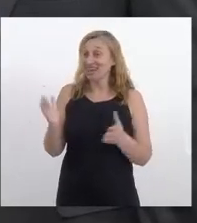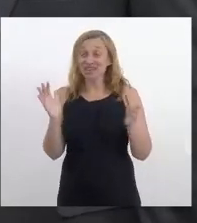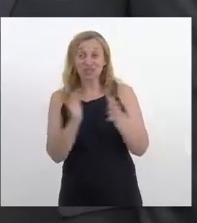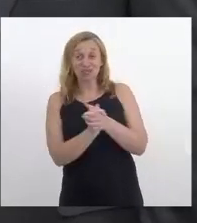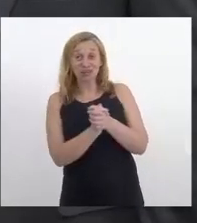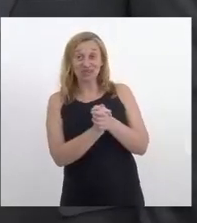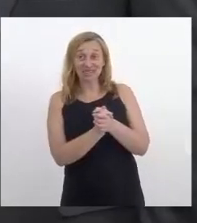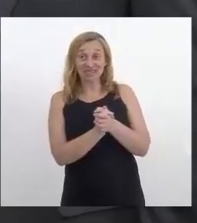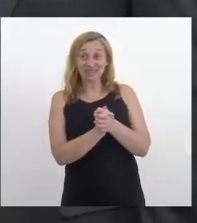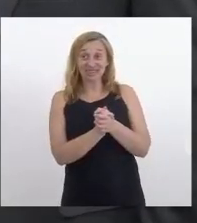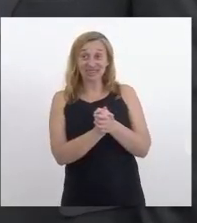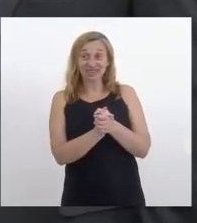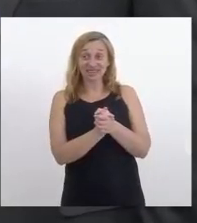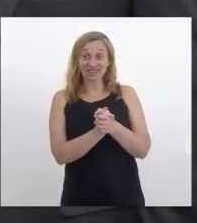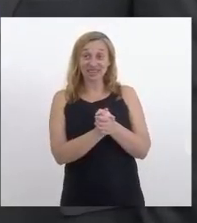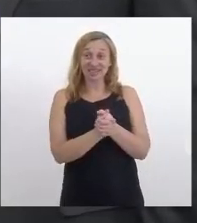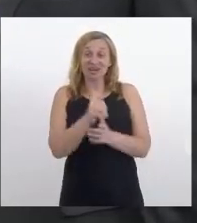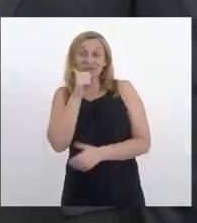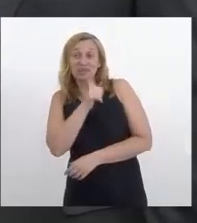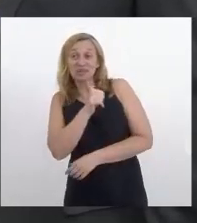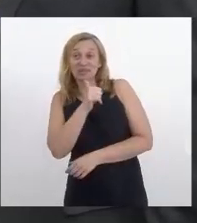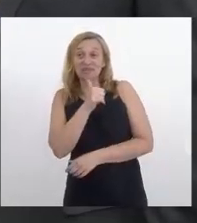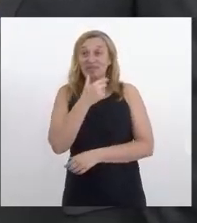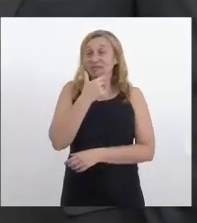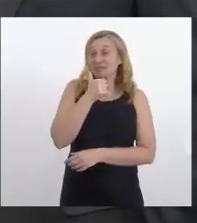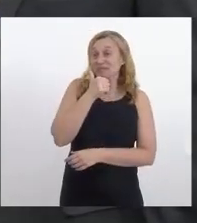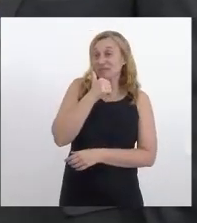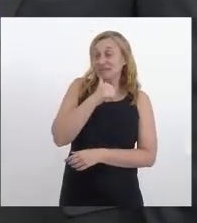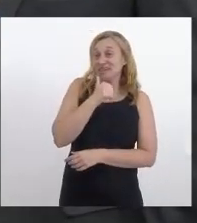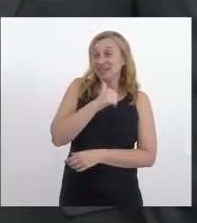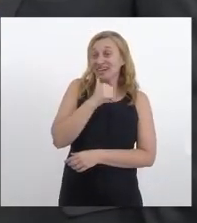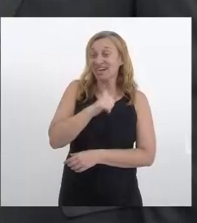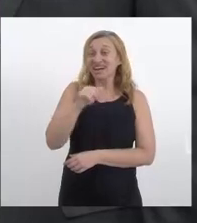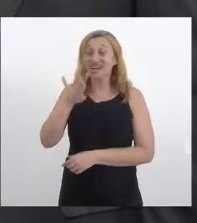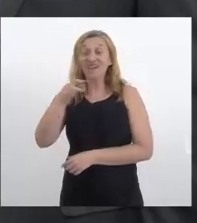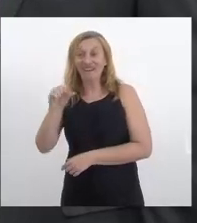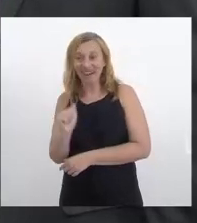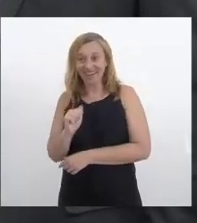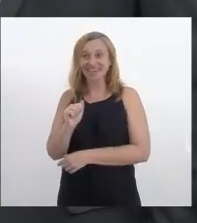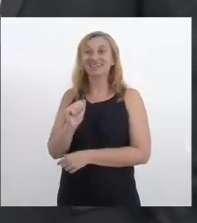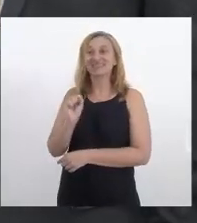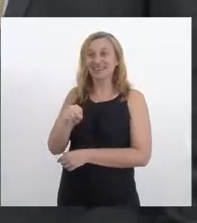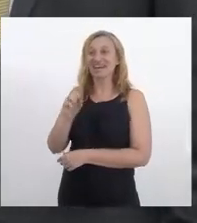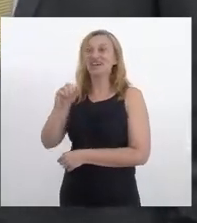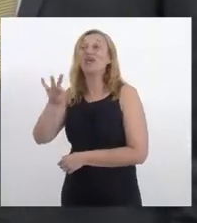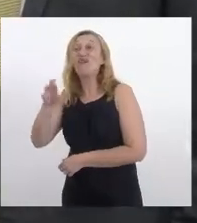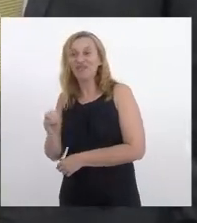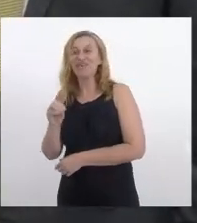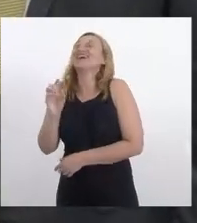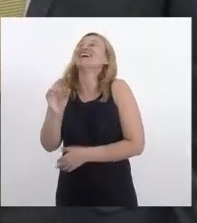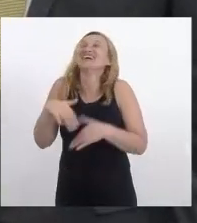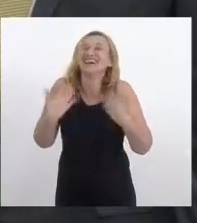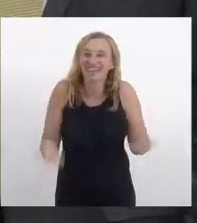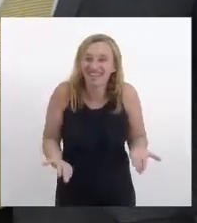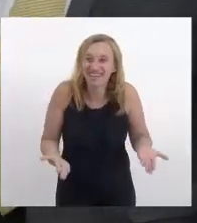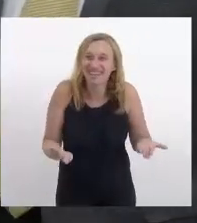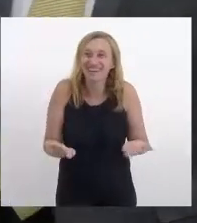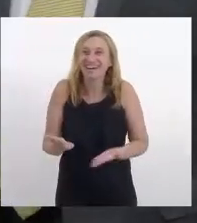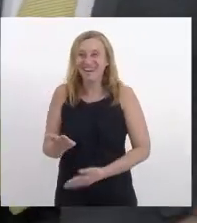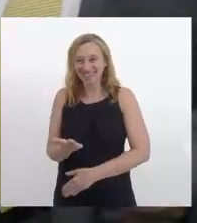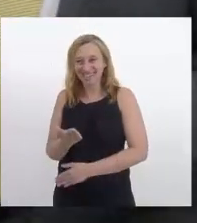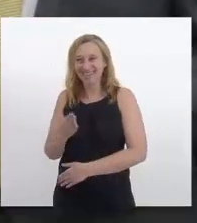tem esposo. Moço, moça, garoto, garota. Se tem carioca, tem que ter carioco. Então, eu me